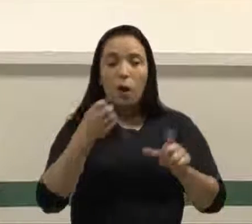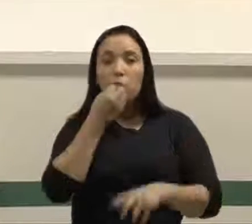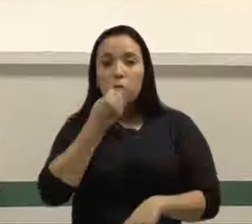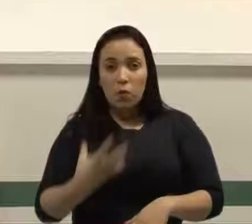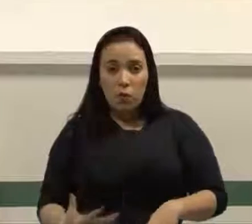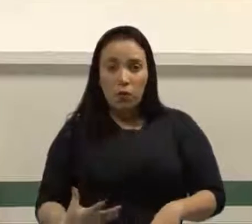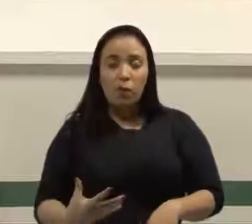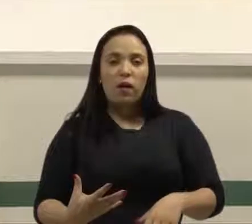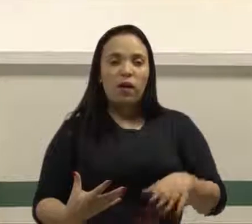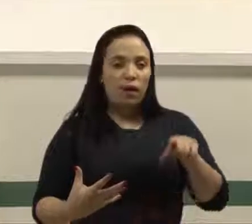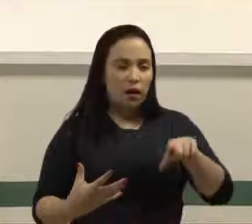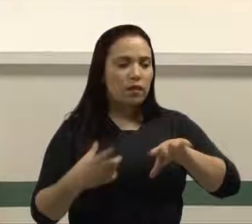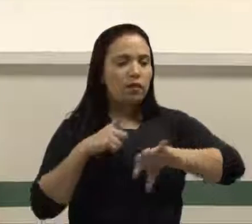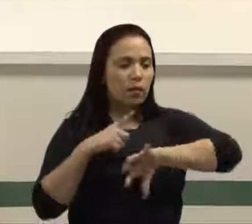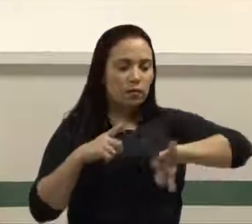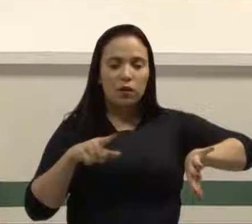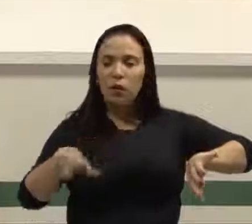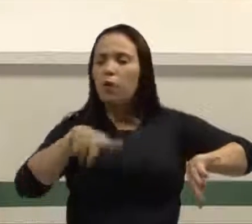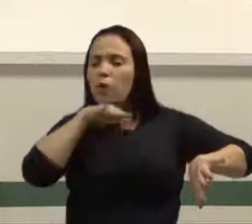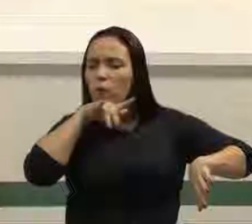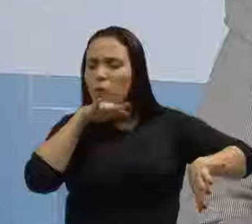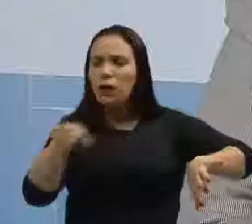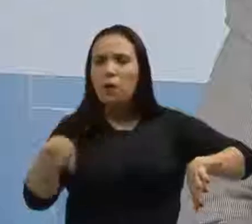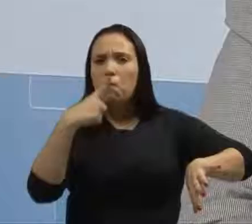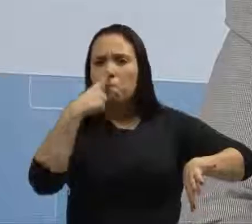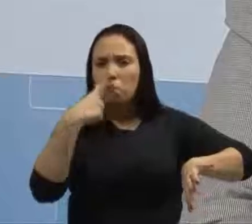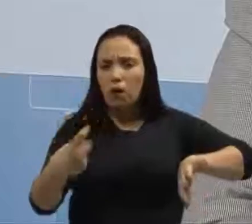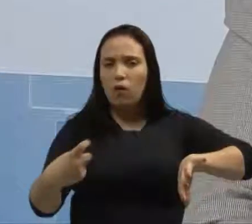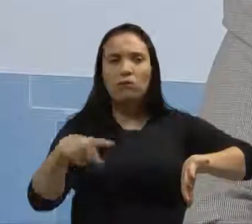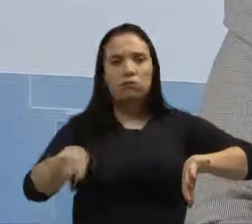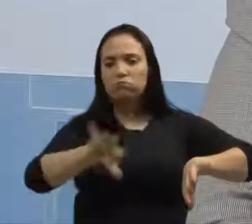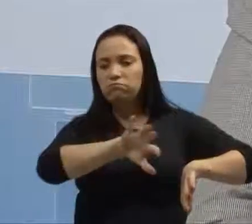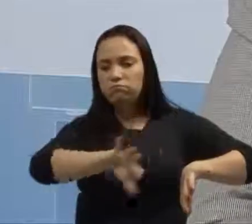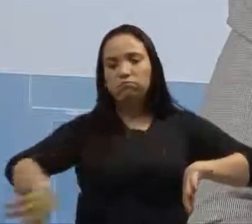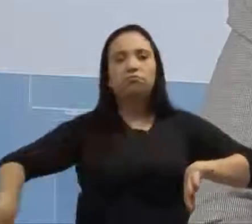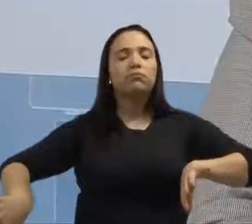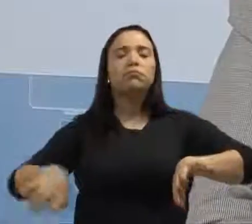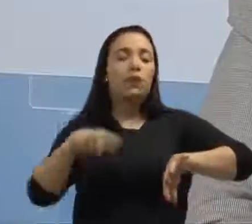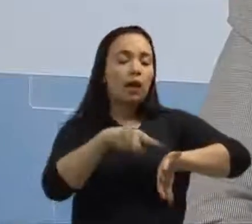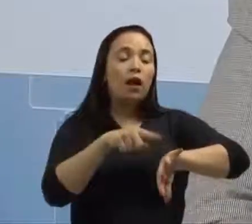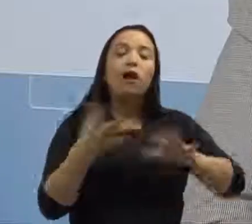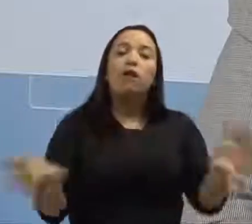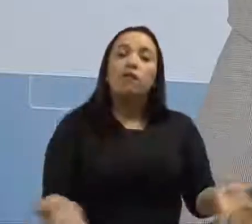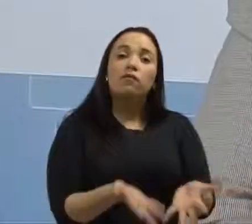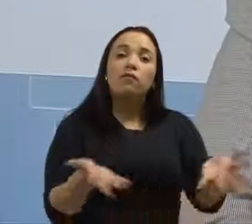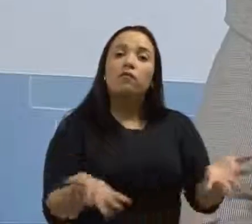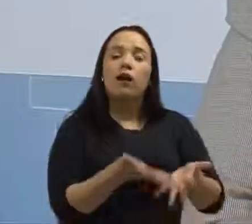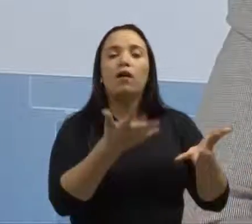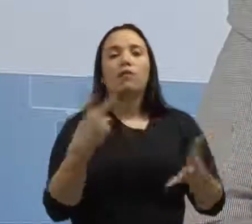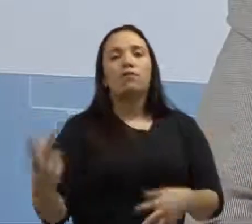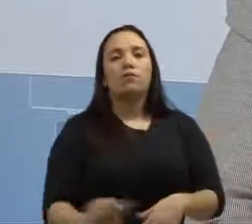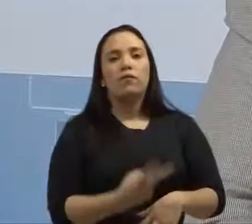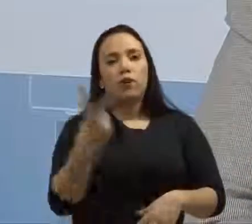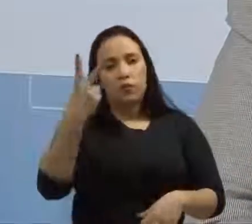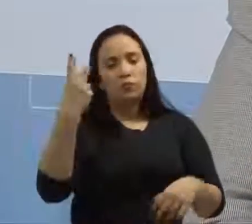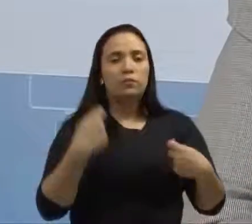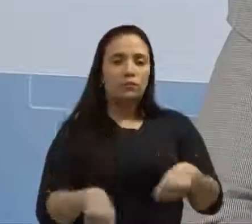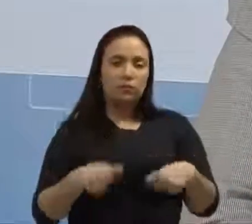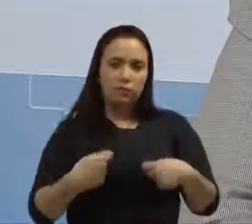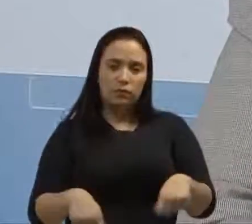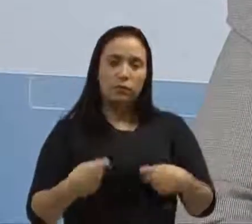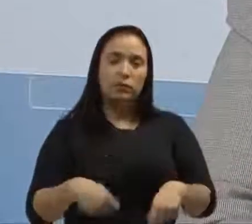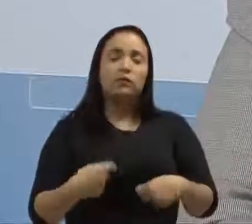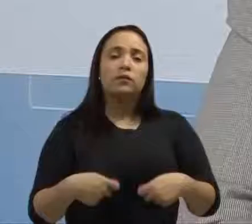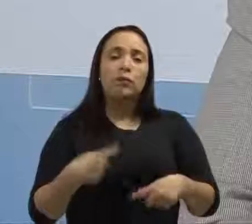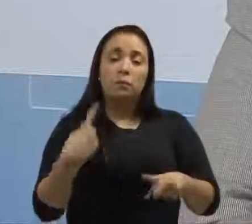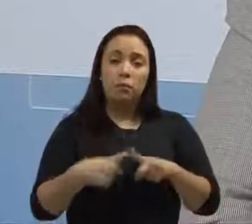meio. Desculpa. Né, dessa cesta podre, para não ficar podre junto, a laranja podre está lá. Valorizar as pessoas de bem do partido,